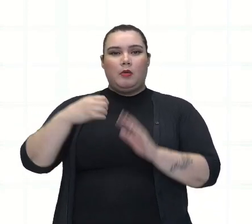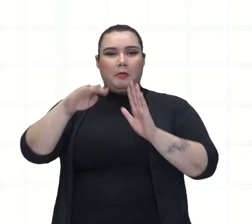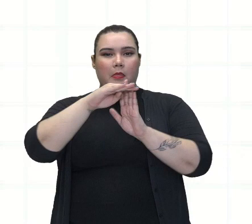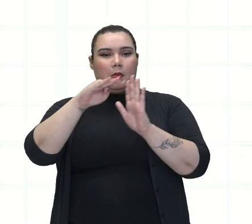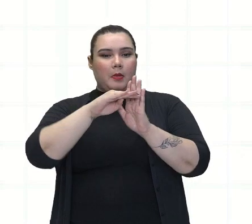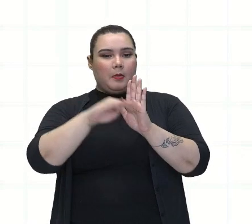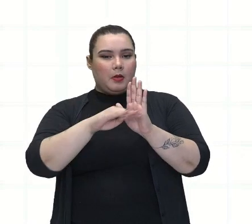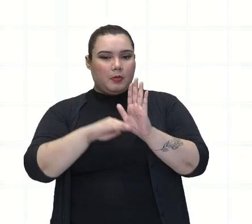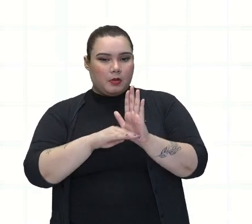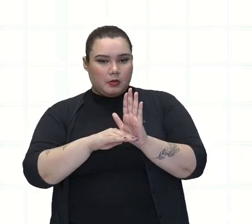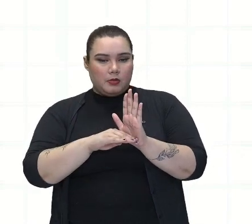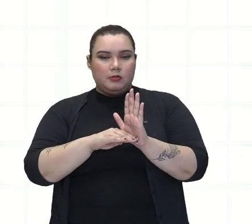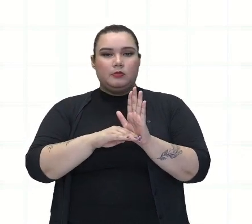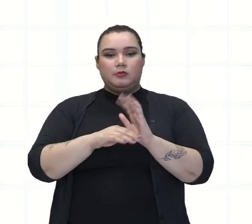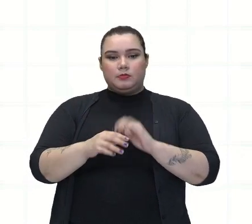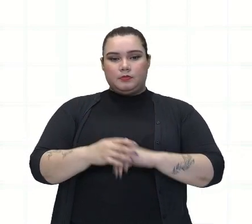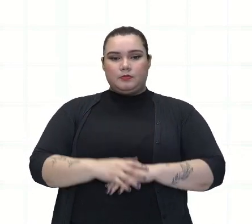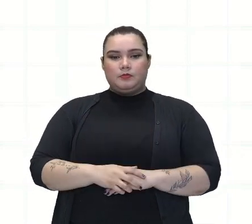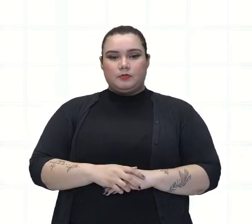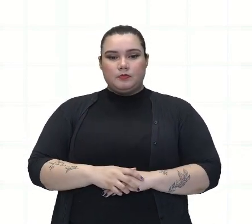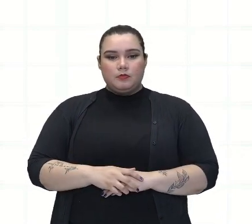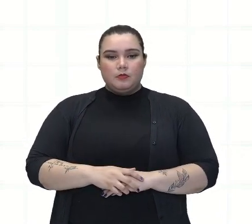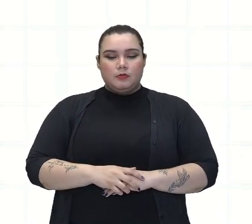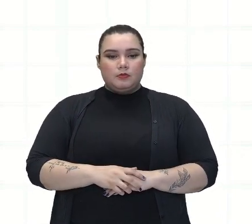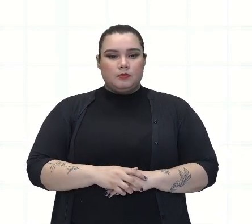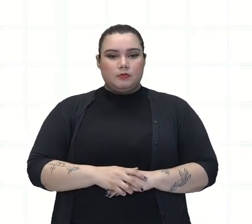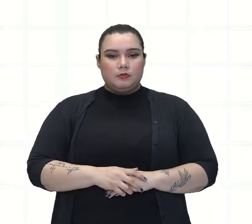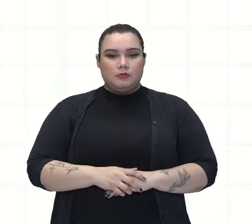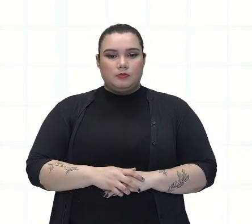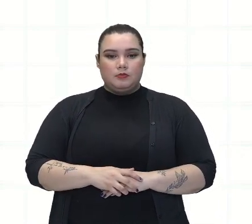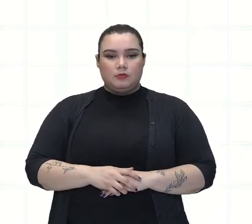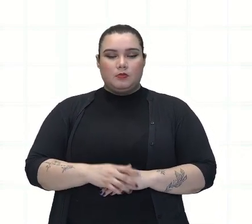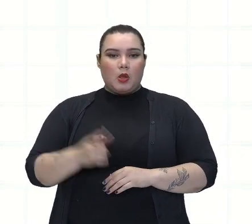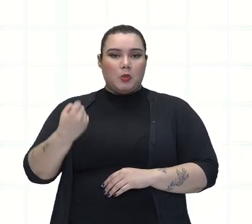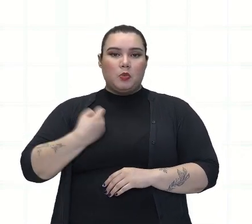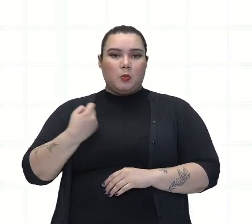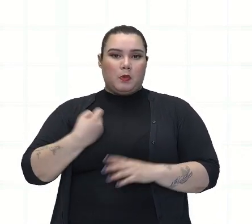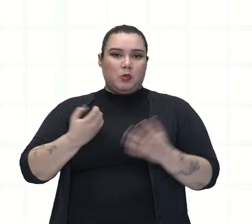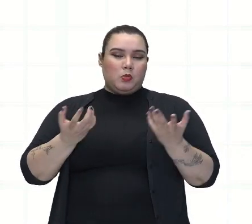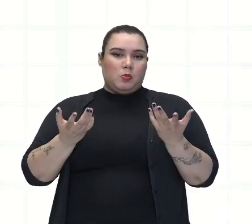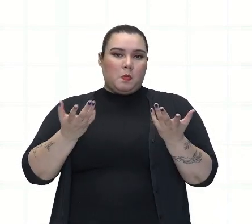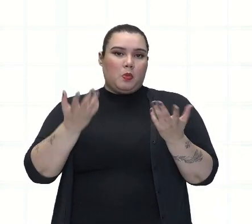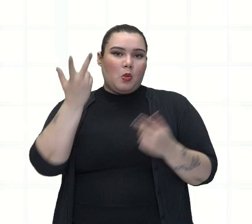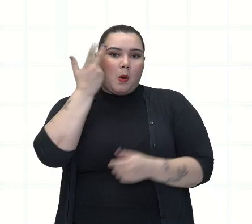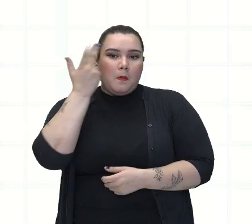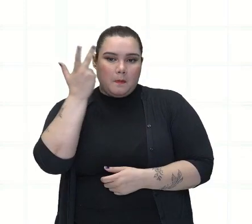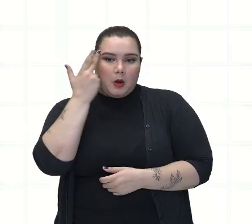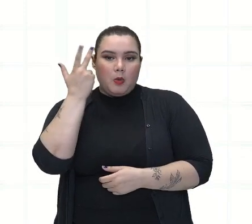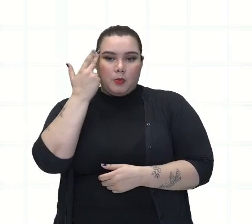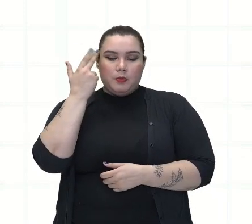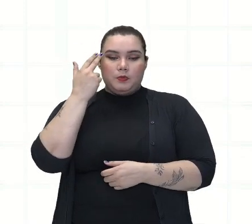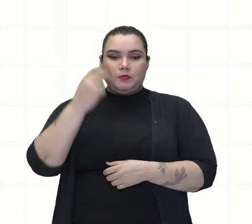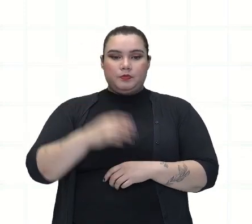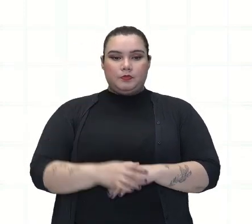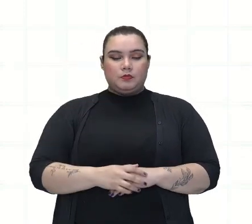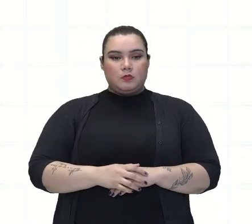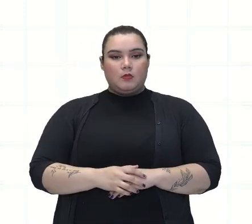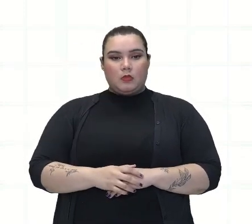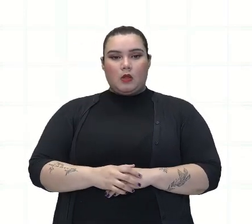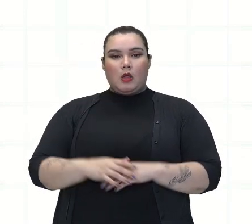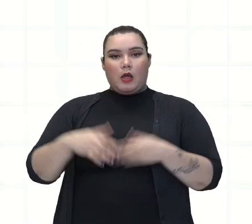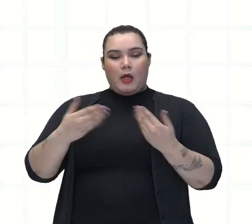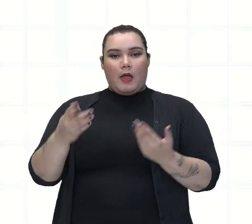Xícaras de milho. Então, é um número básico, certo? E esse 2 se refere